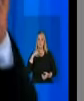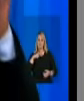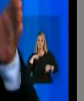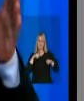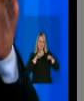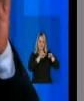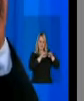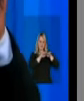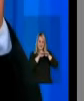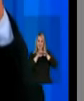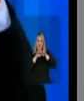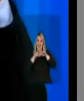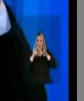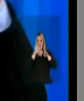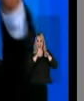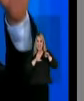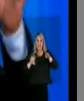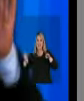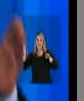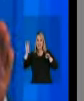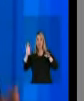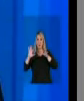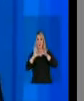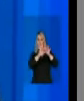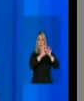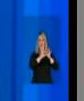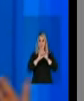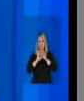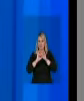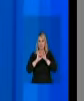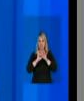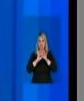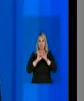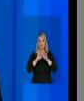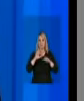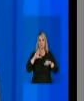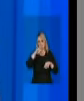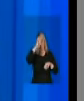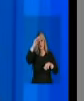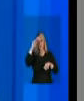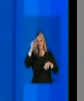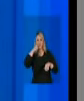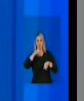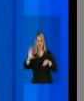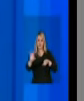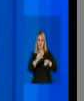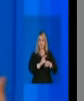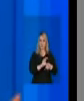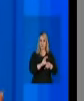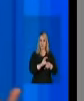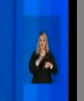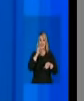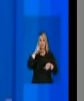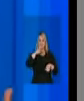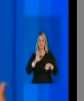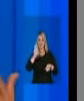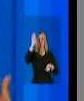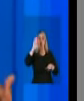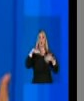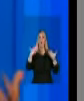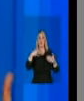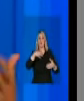entre Estado, União e Prefeitura para trazer recursos. Uma vez eleita, que tipo de postura